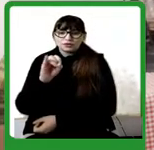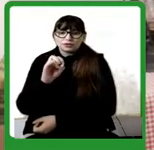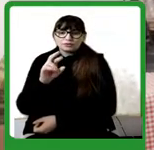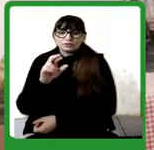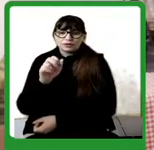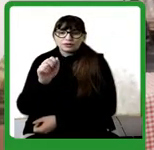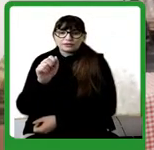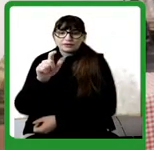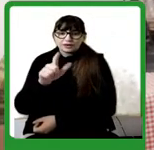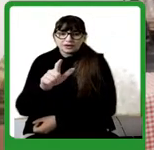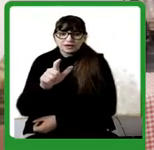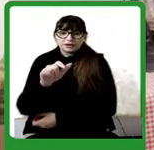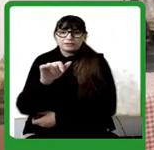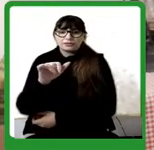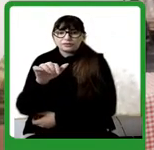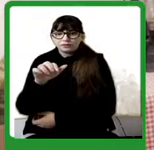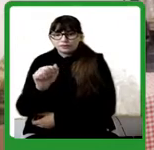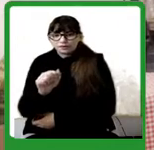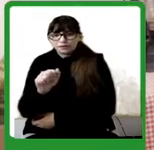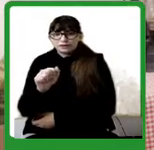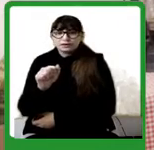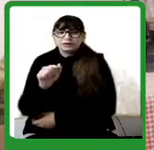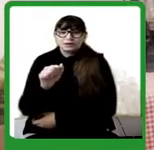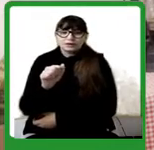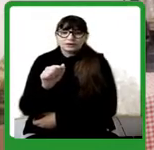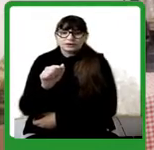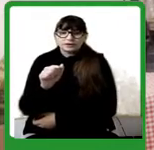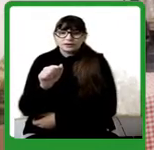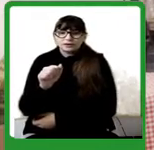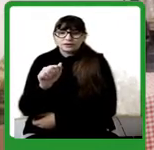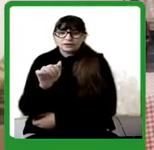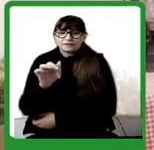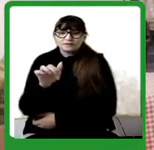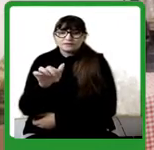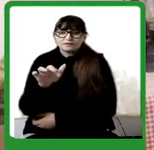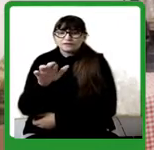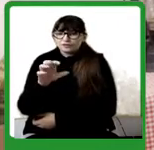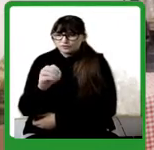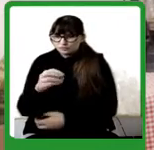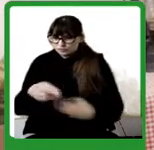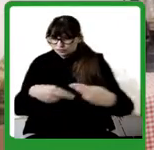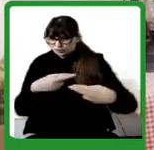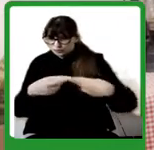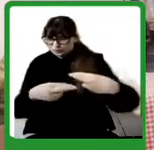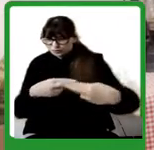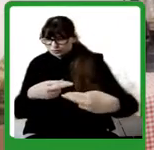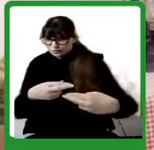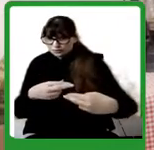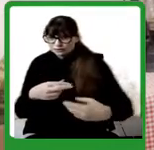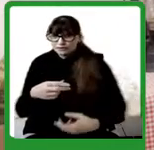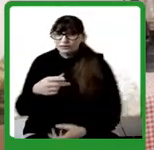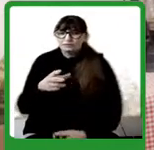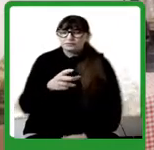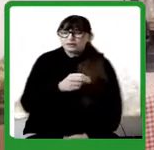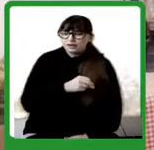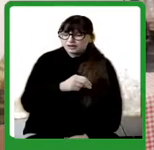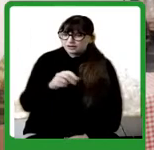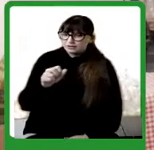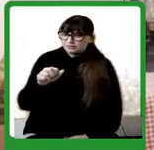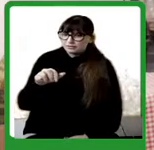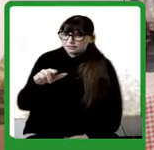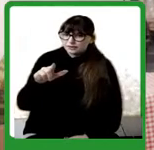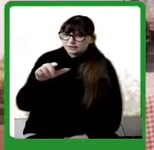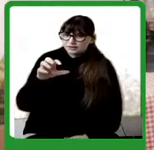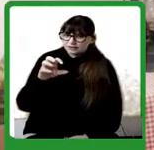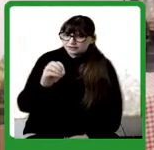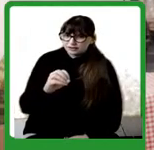de Paula, muitos capões. Fumo em rolo, verdade, tem no porão. Mastelo, bah, cara, a galera participa demais, olha que